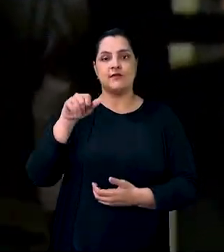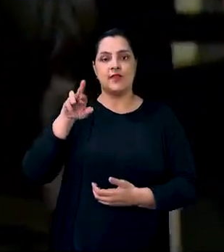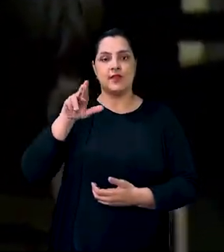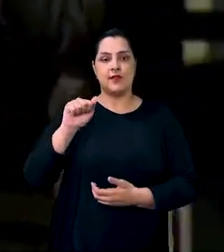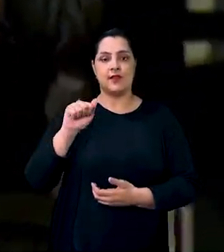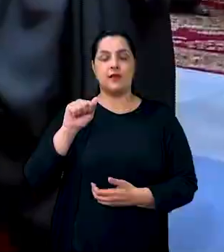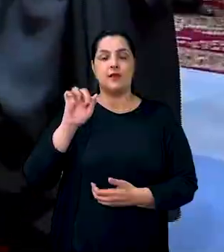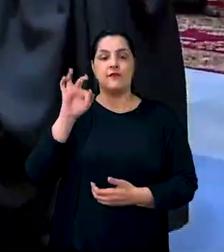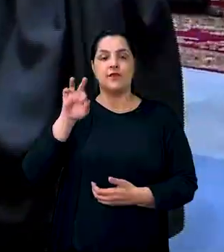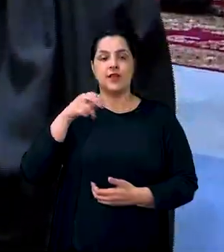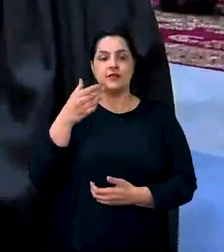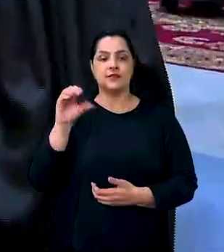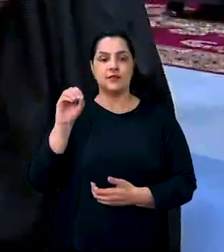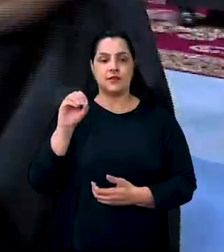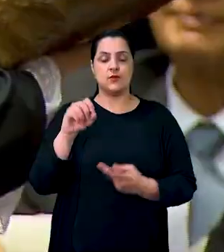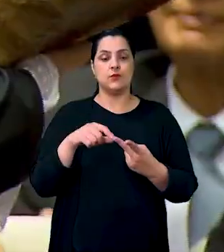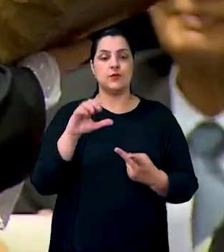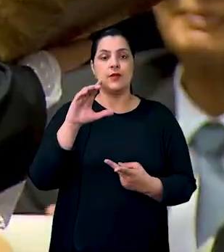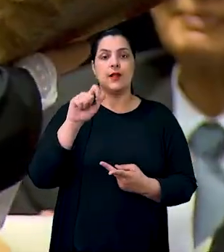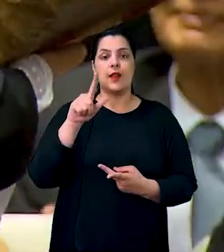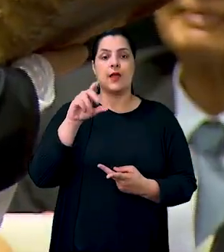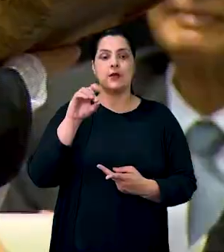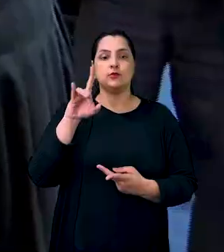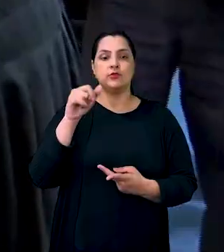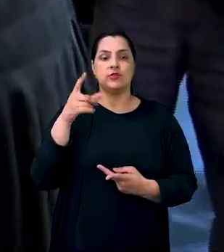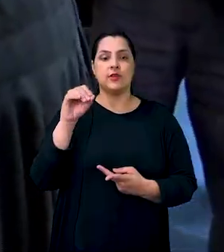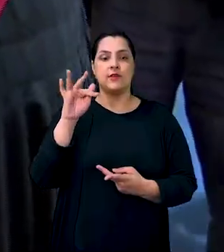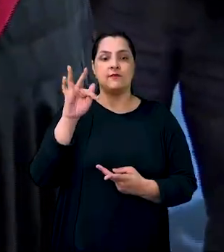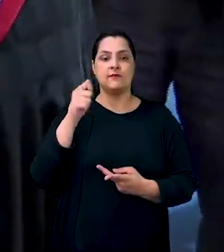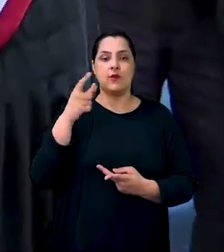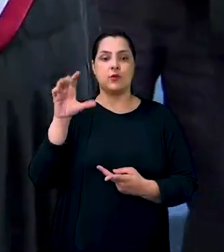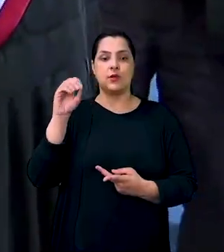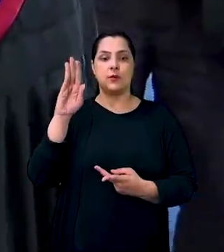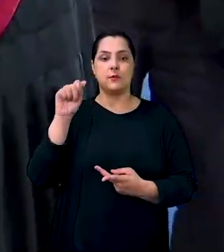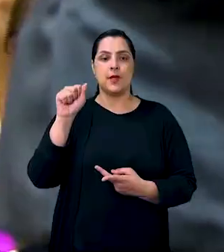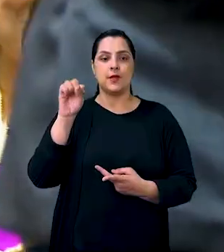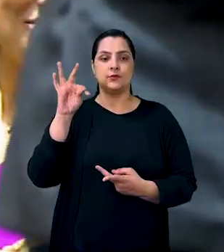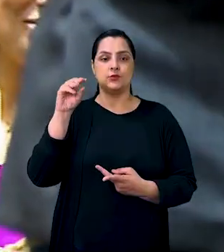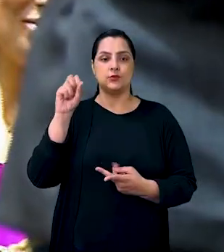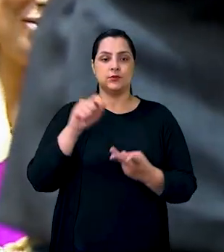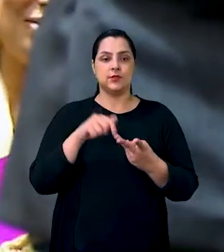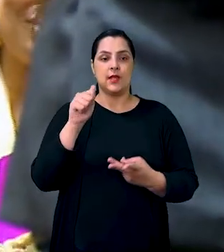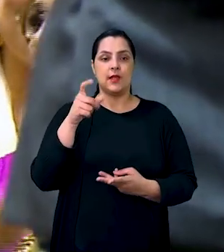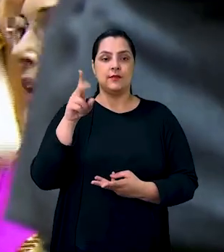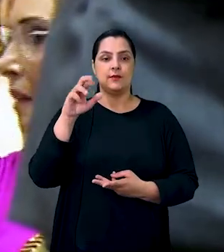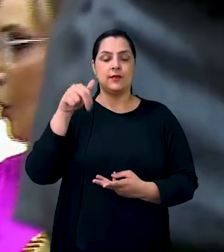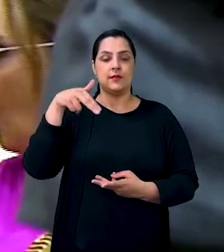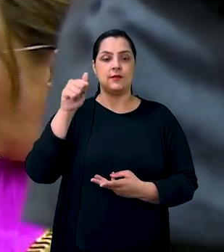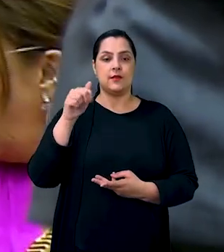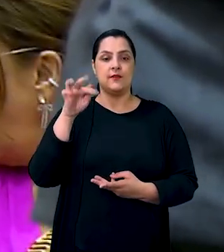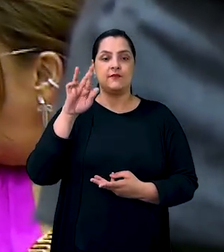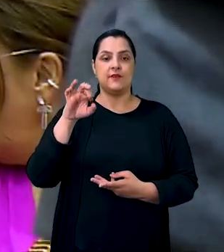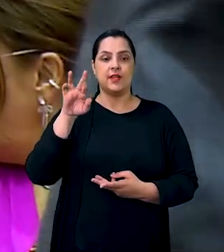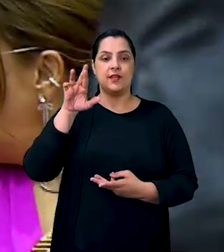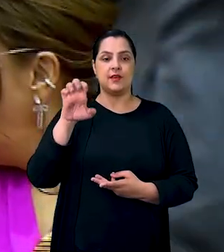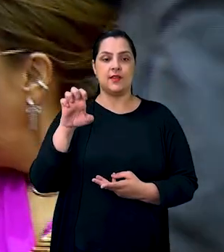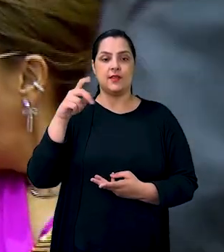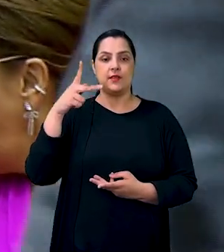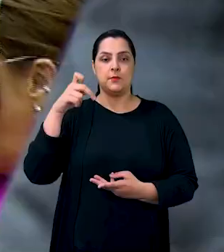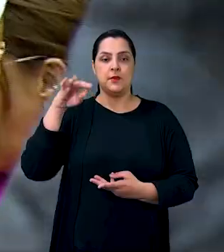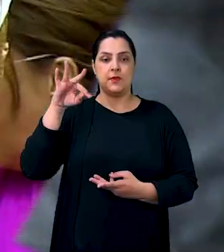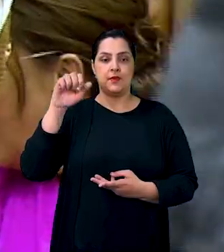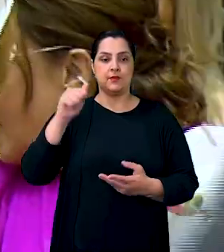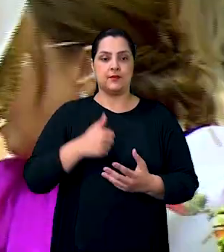Oliveira Frazão Vieira de Melo, Cláudia Simões Falcão Bastos e Adriana Campos de Souza Freire